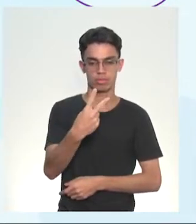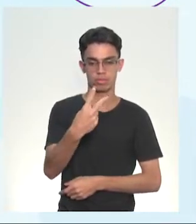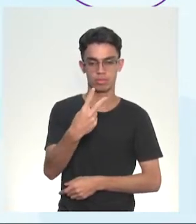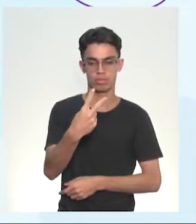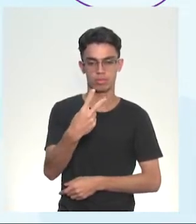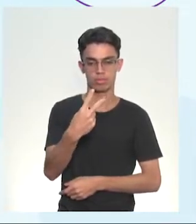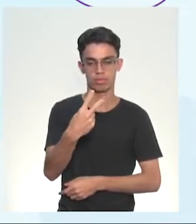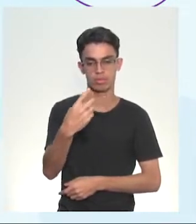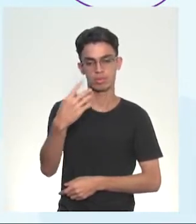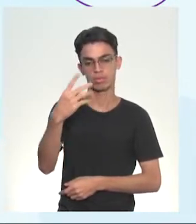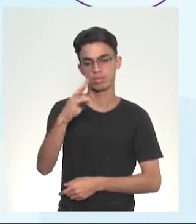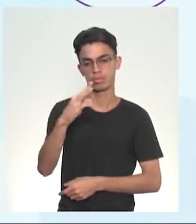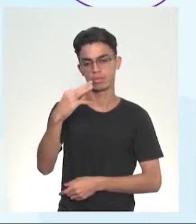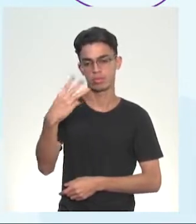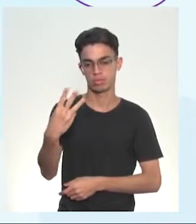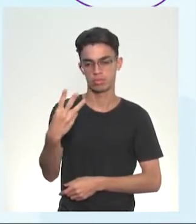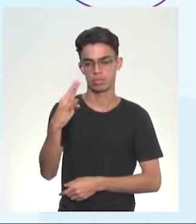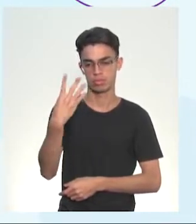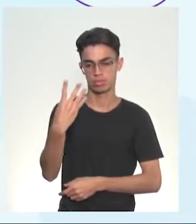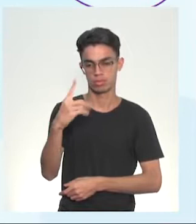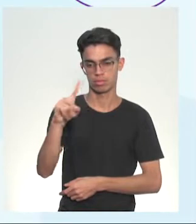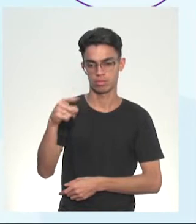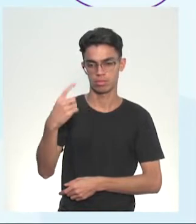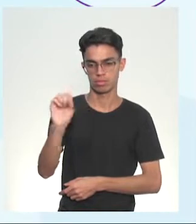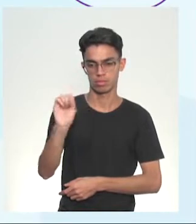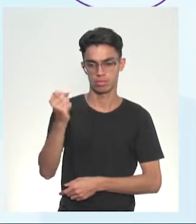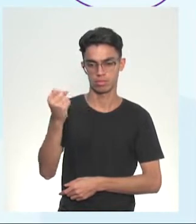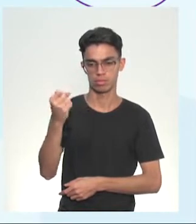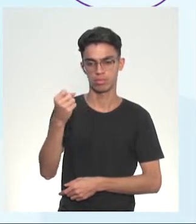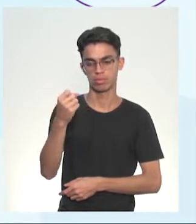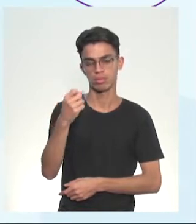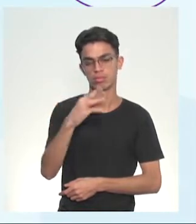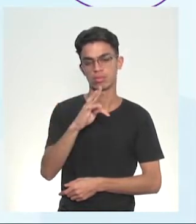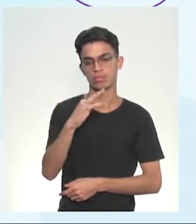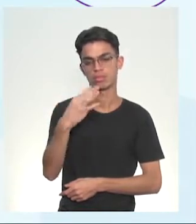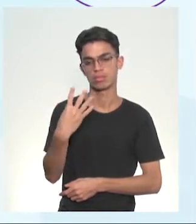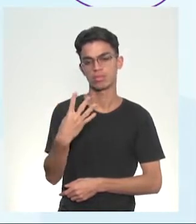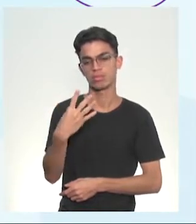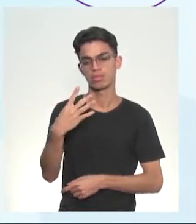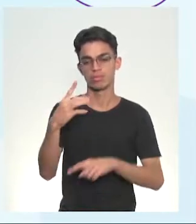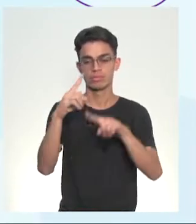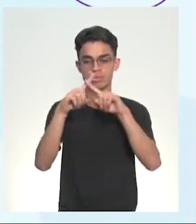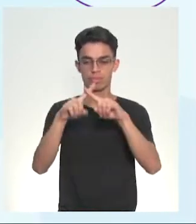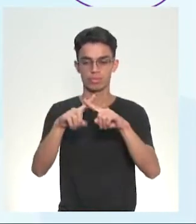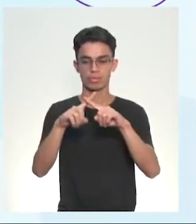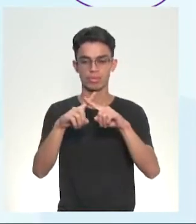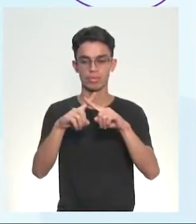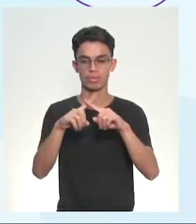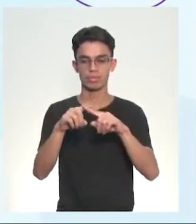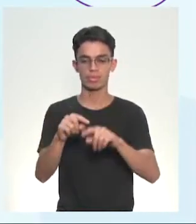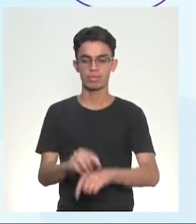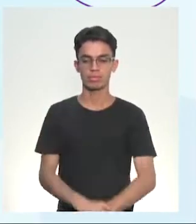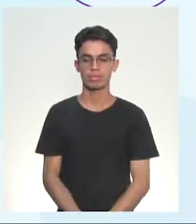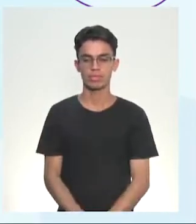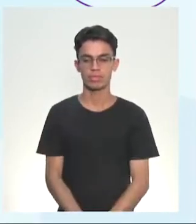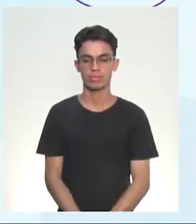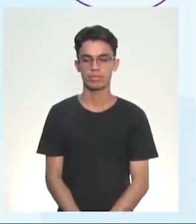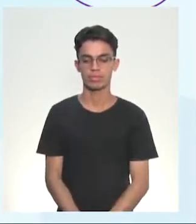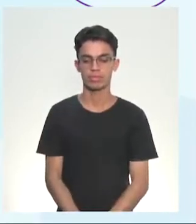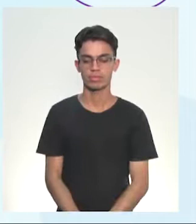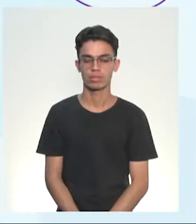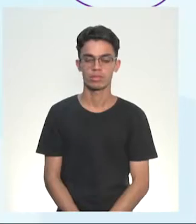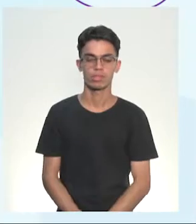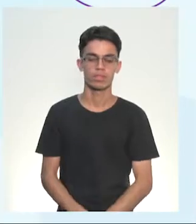é o 10, o T3 é o 4,8 e o T4 é o X. Então, vou pegar